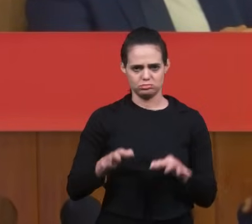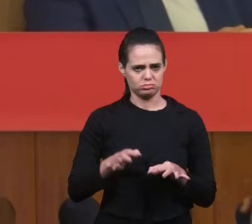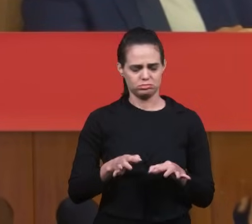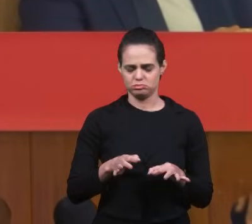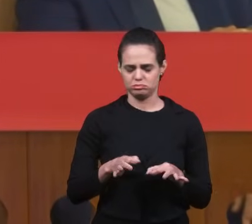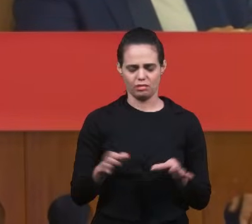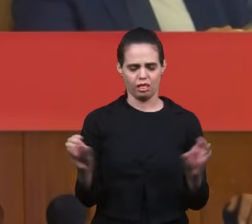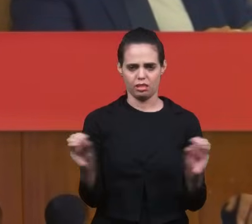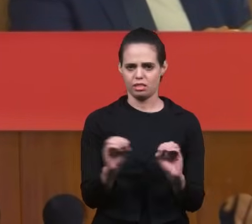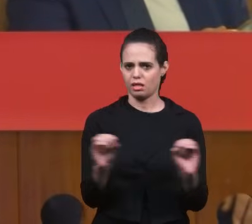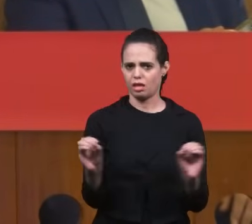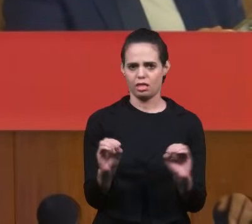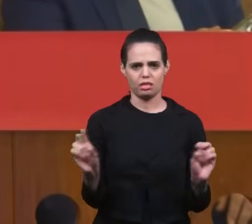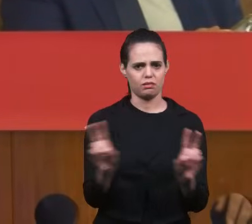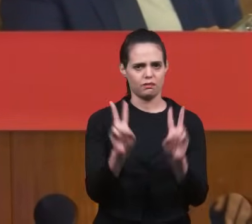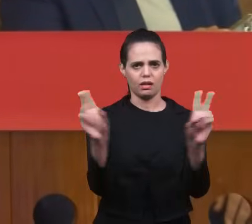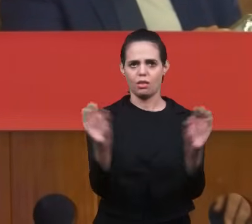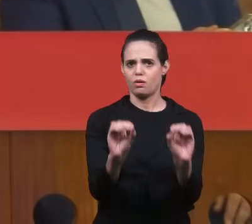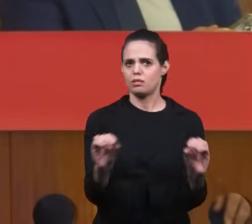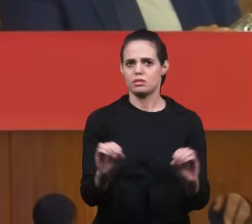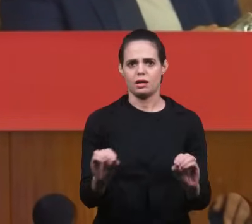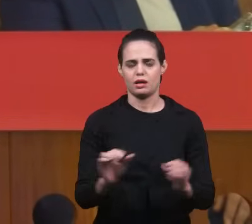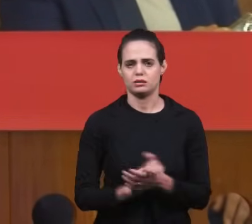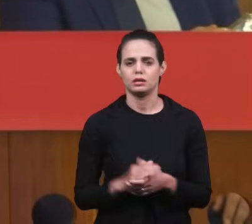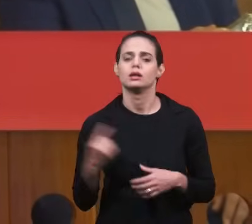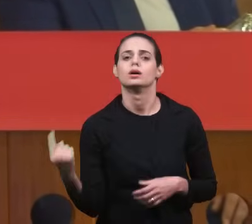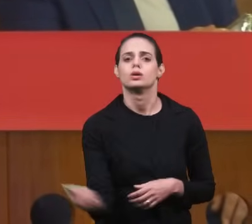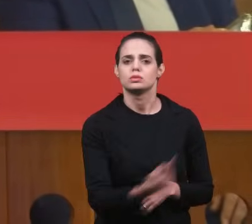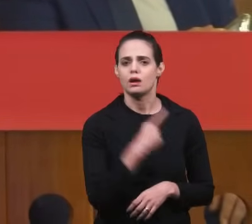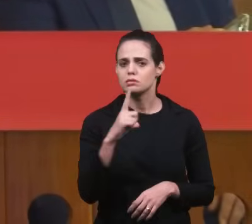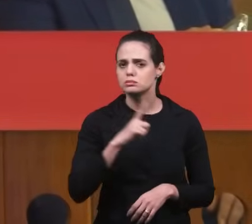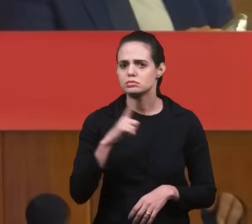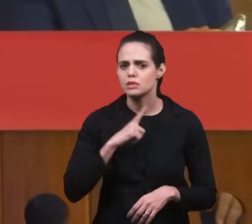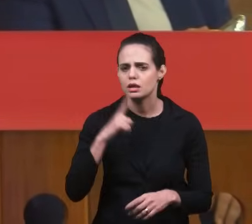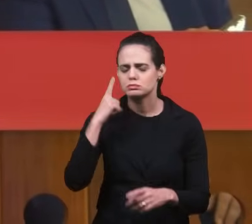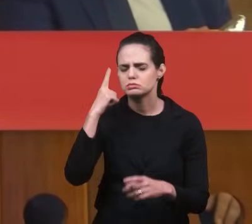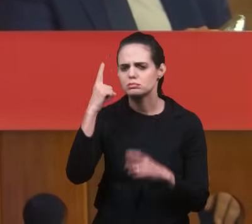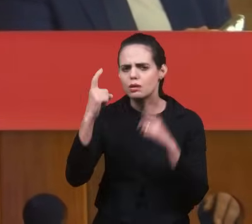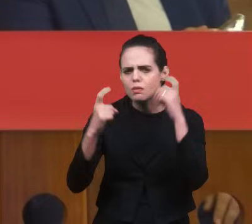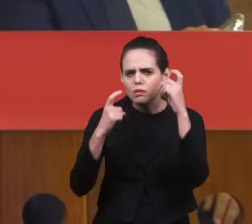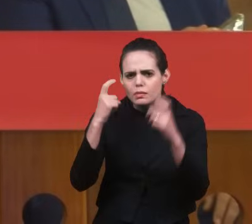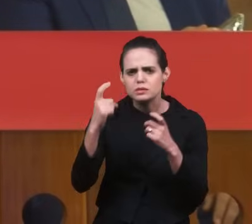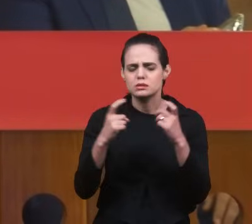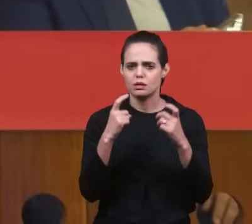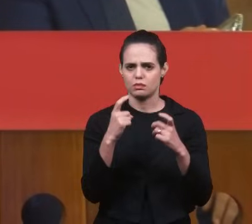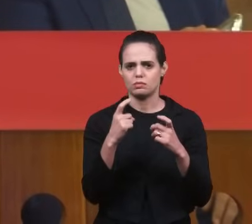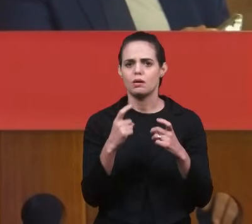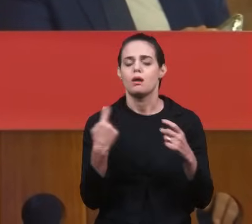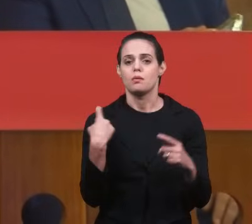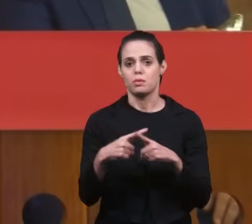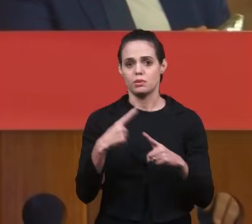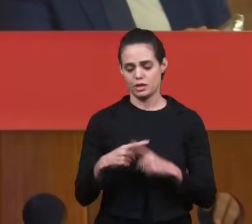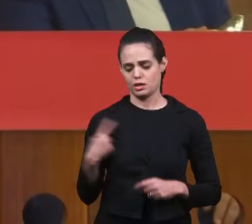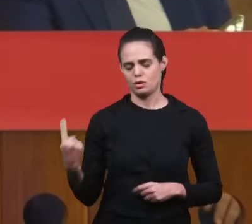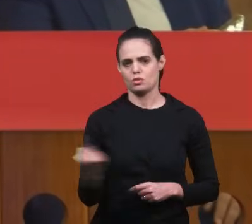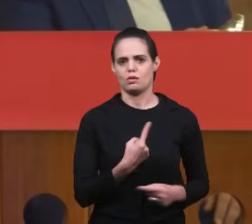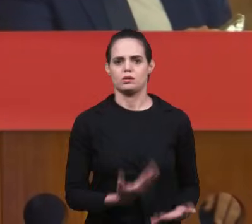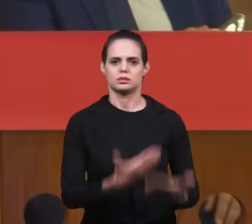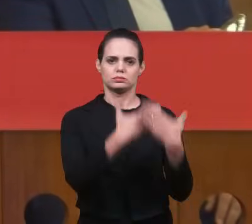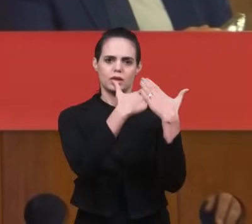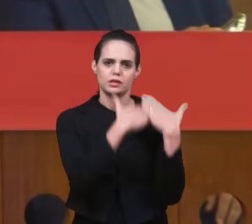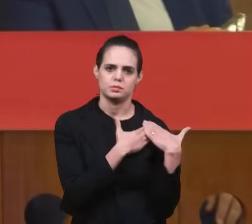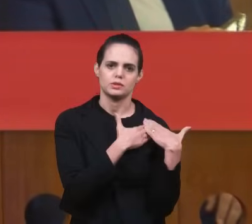da igreja. Essa que é a nossa preocupação, porque nós é que devemos dar contas ao nosso Deus. Olha